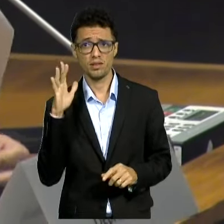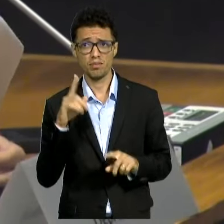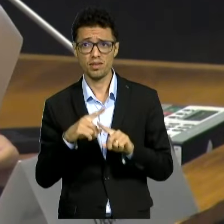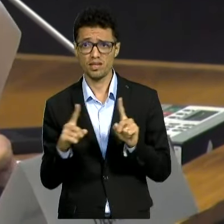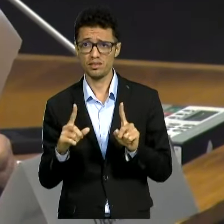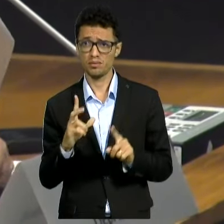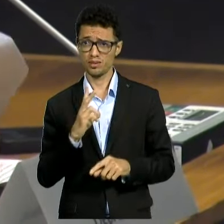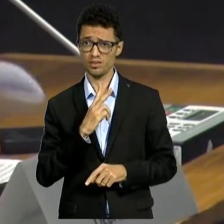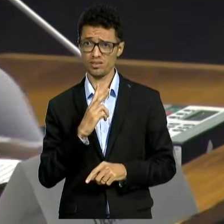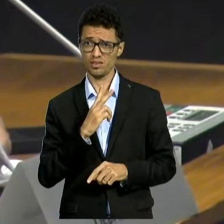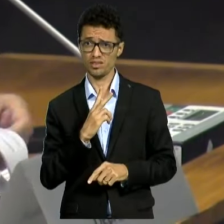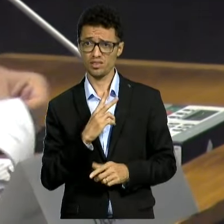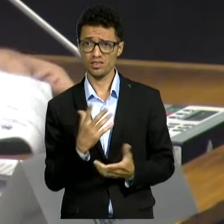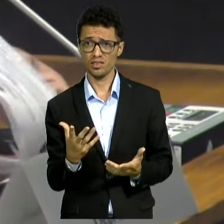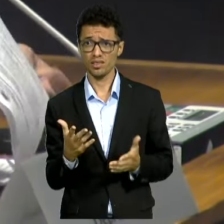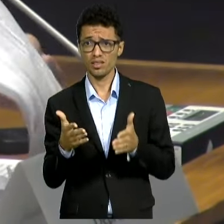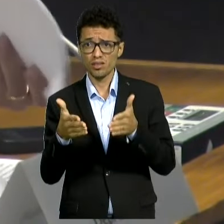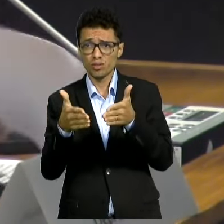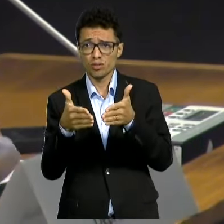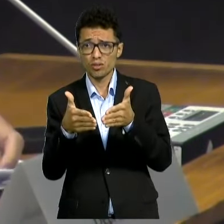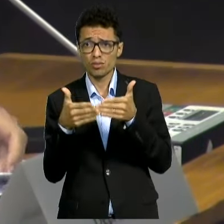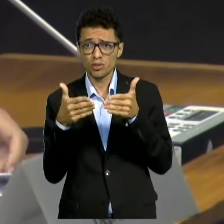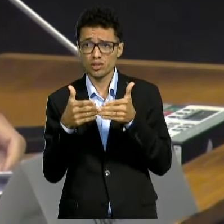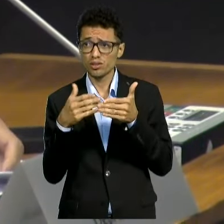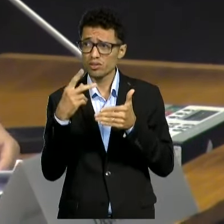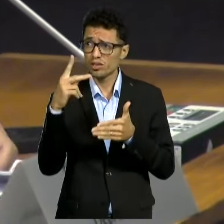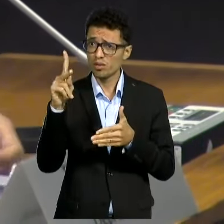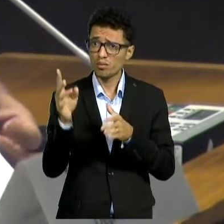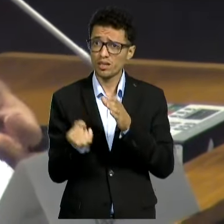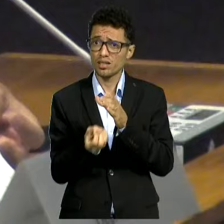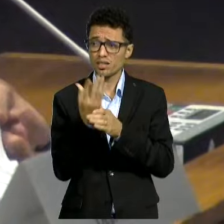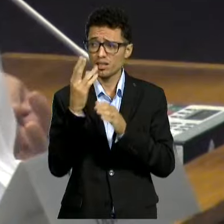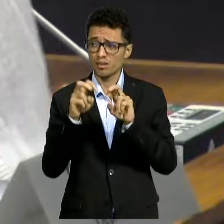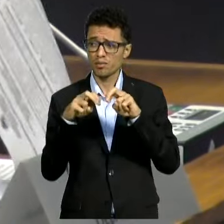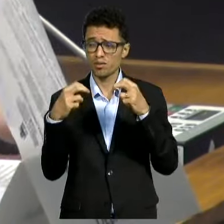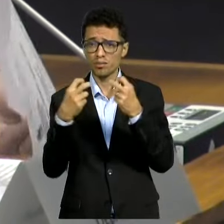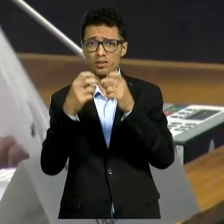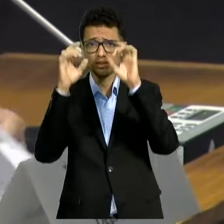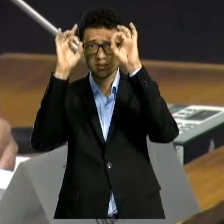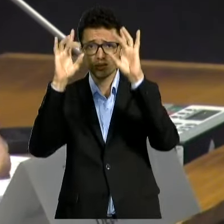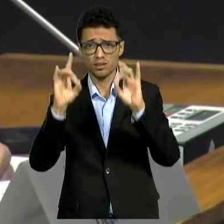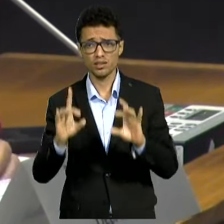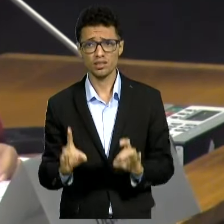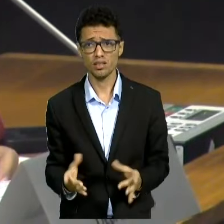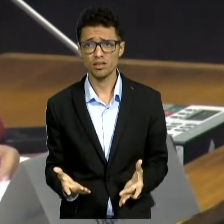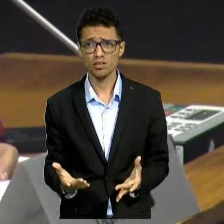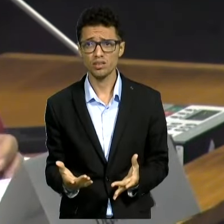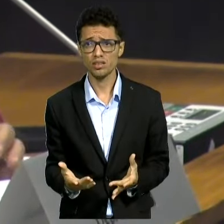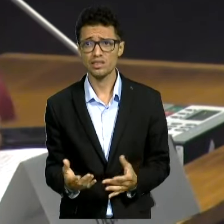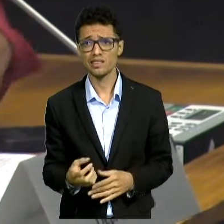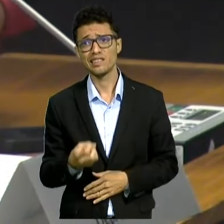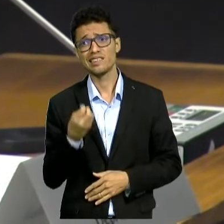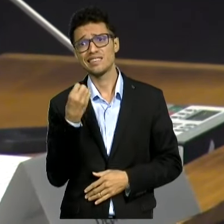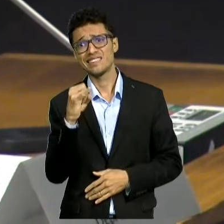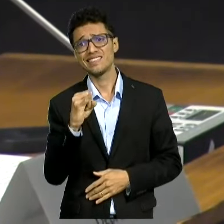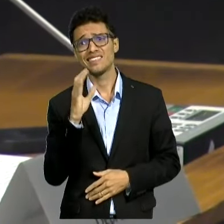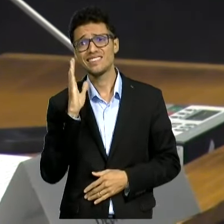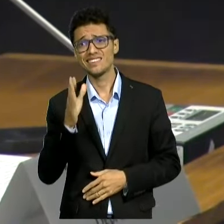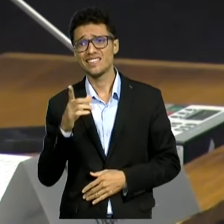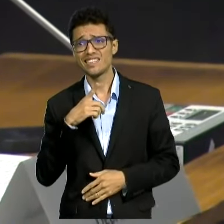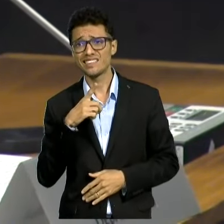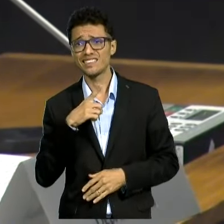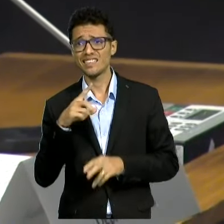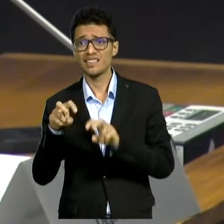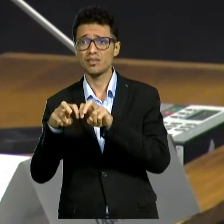essa questão aqui desse requerimento seu, para criar uma comissão especial. Se já existe uma comissão de educação aqui